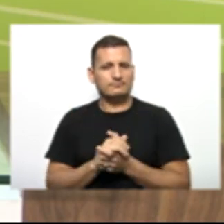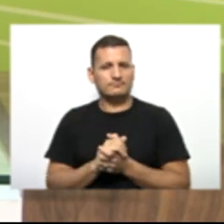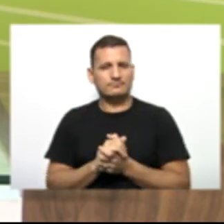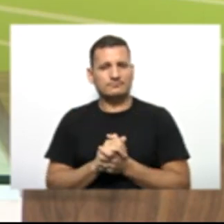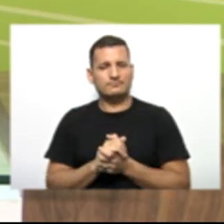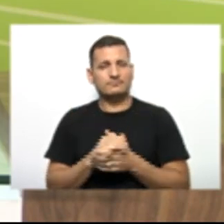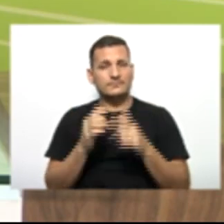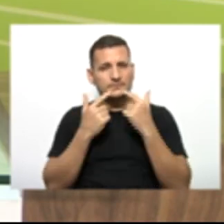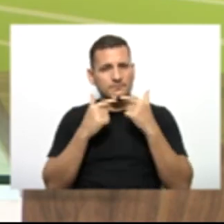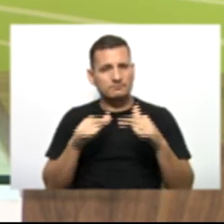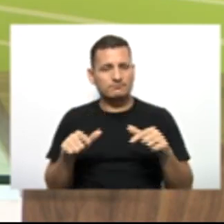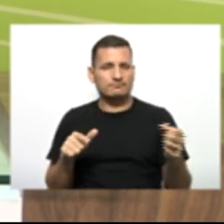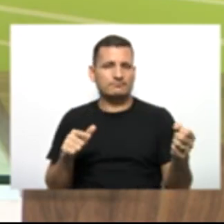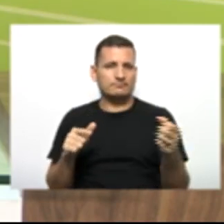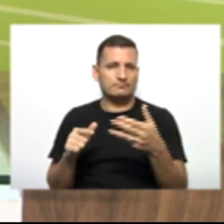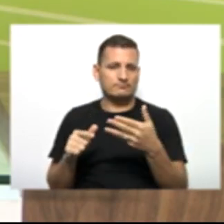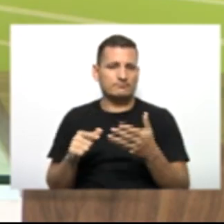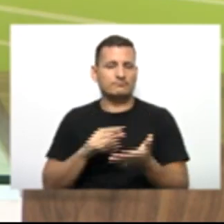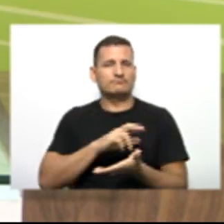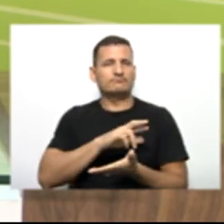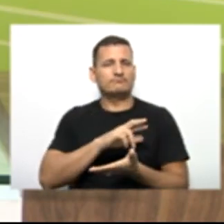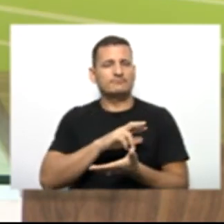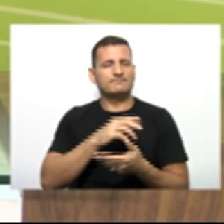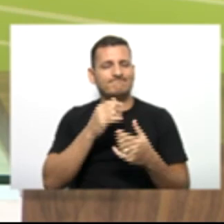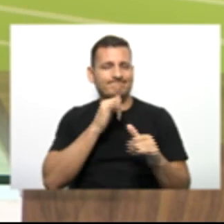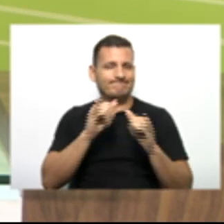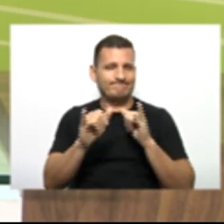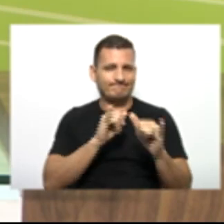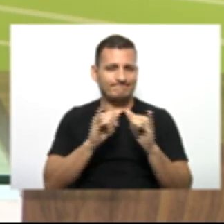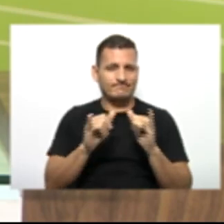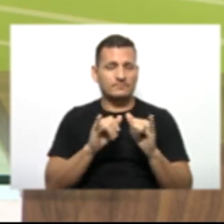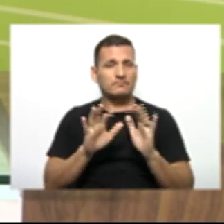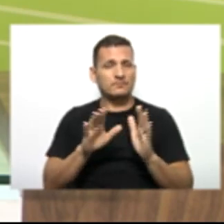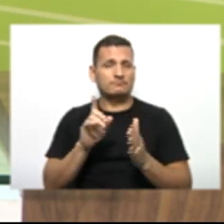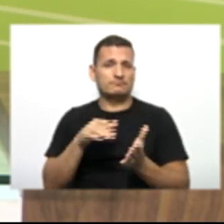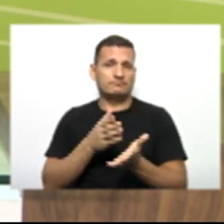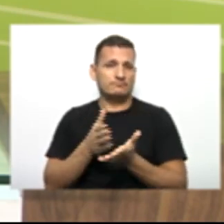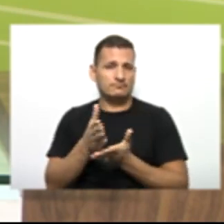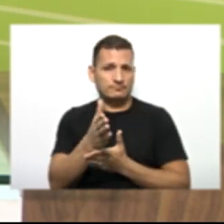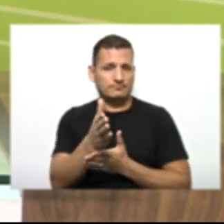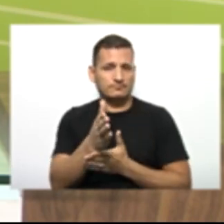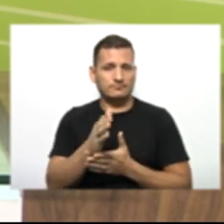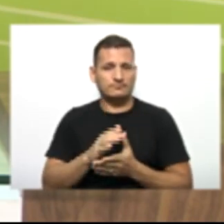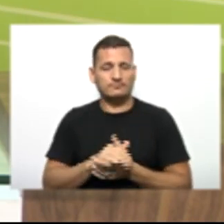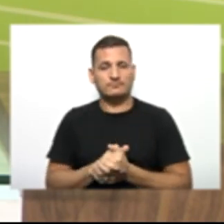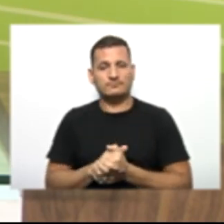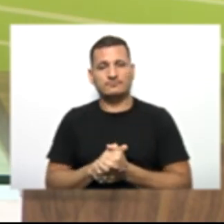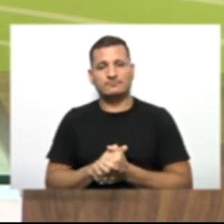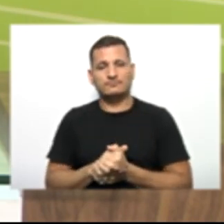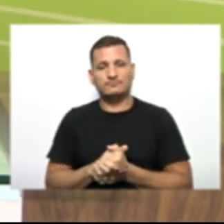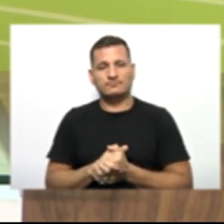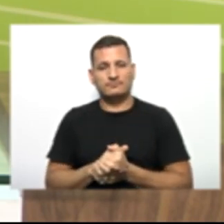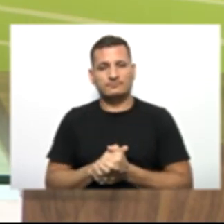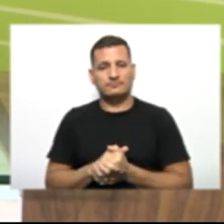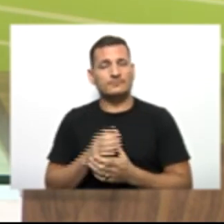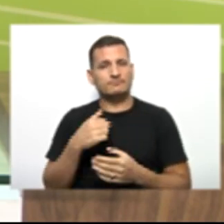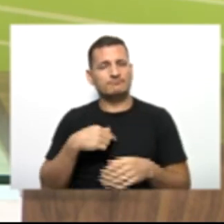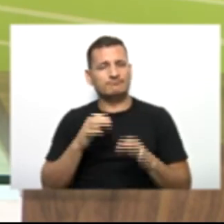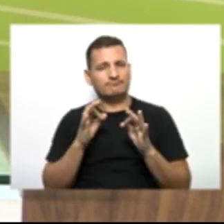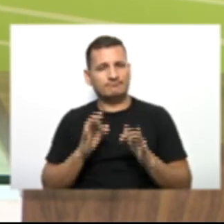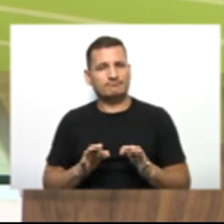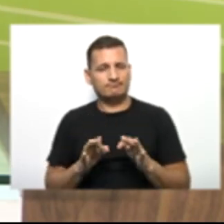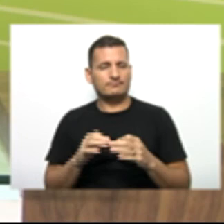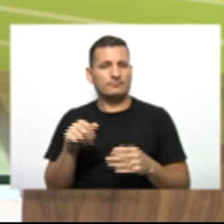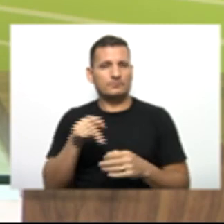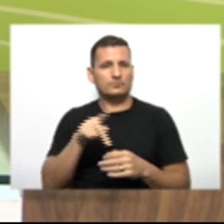uma linguagem nova, são muitas informações, mas é o caminho. Então, vocês, eu tenho certeza que o professor